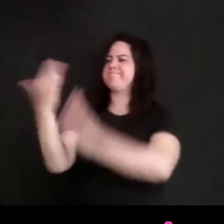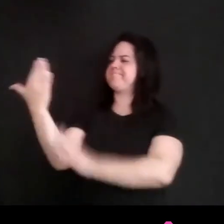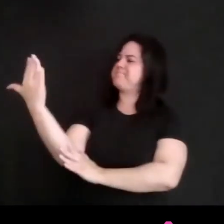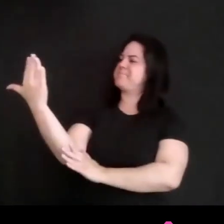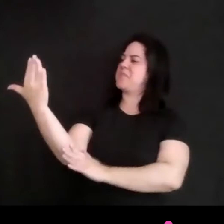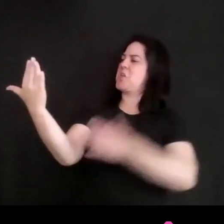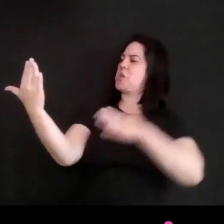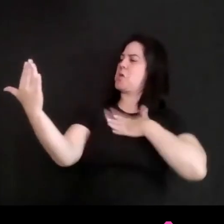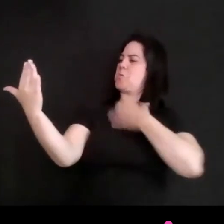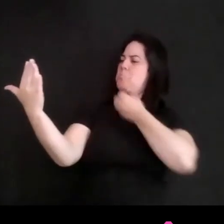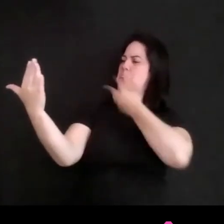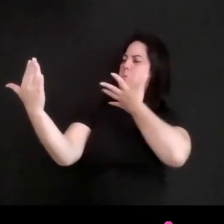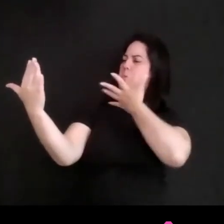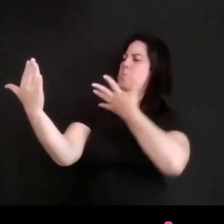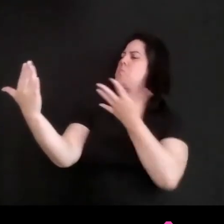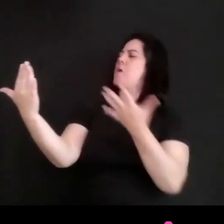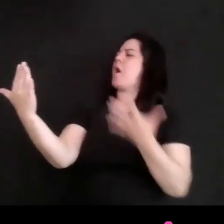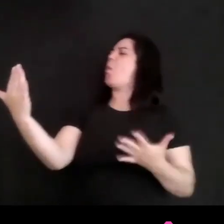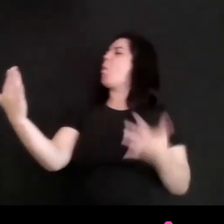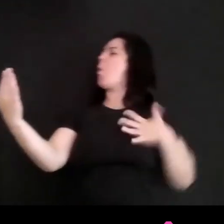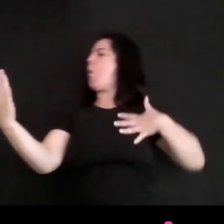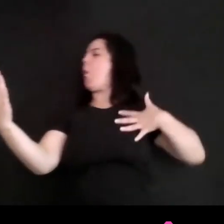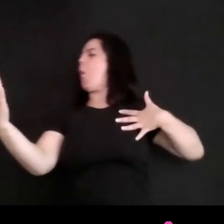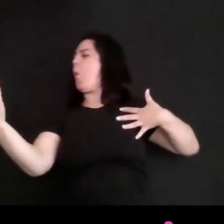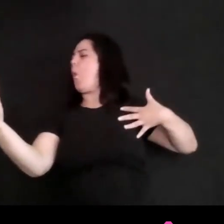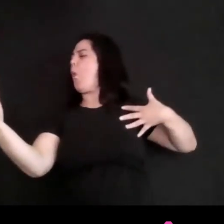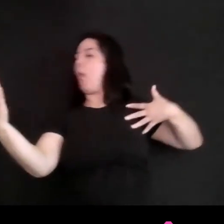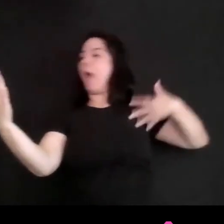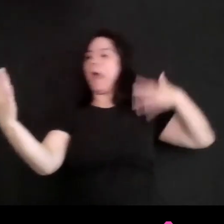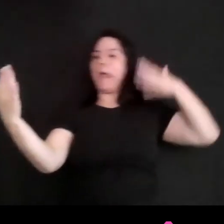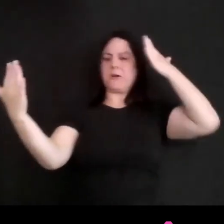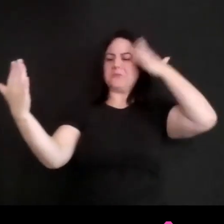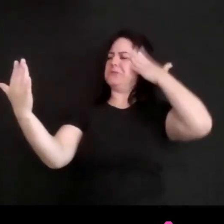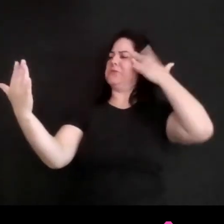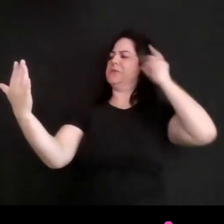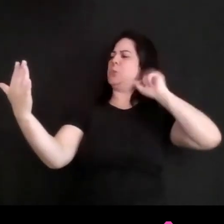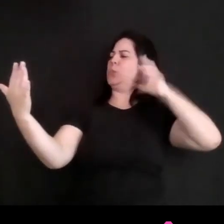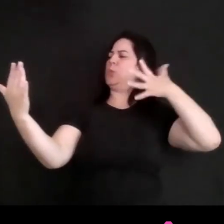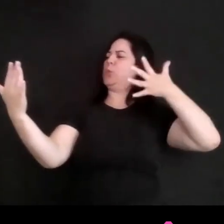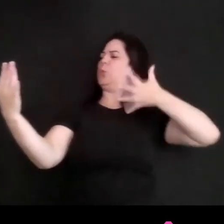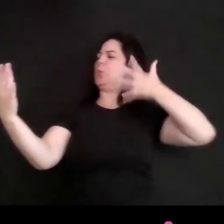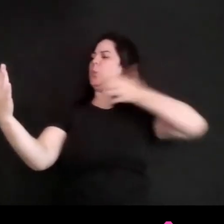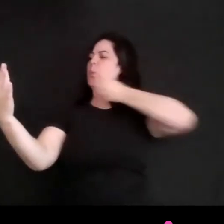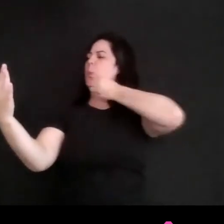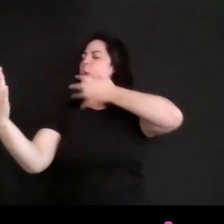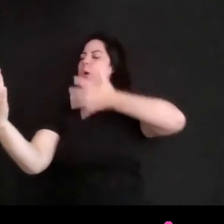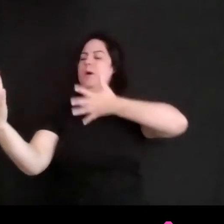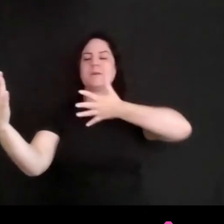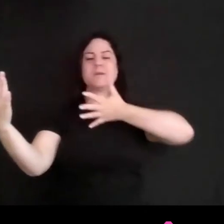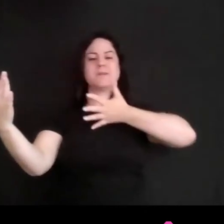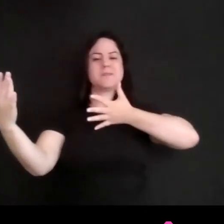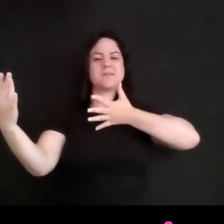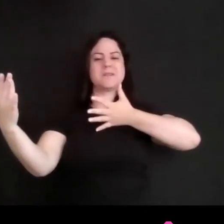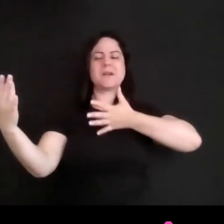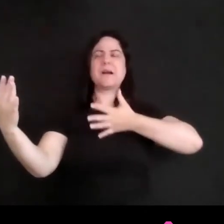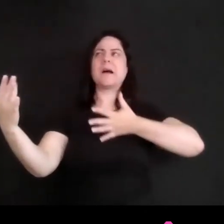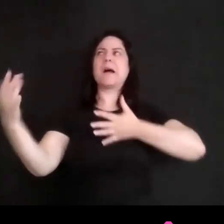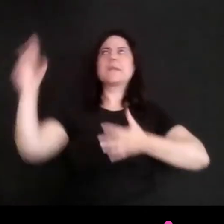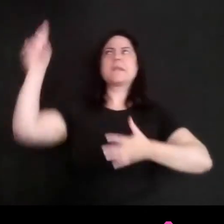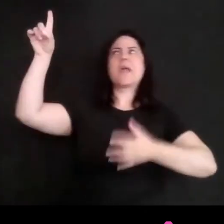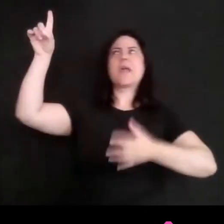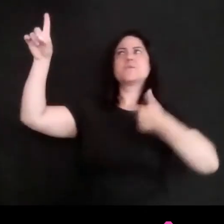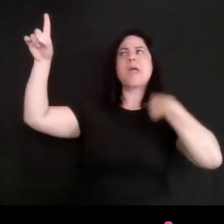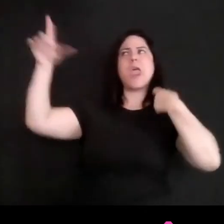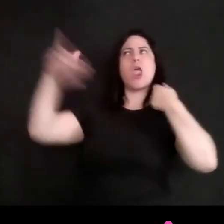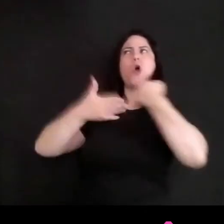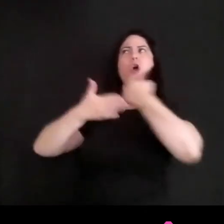boa mesmo? Não é que eu sei fazer esse negócio? Deus, você precisa da minha ajuda. Como é que você vai fazer